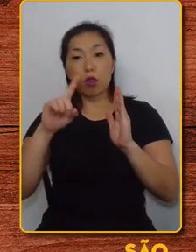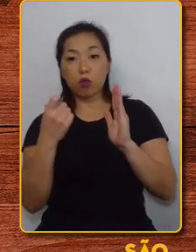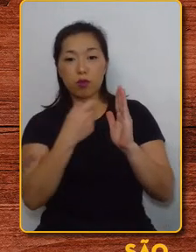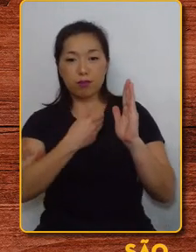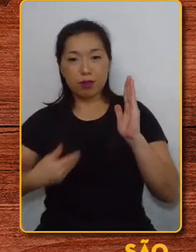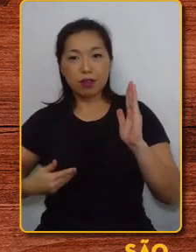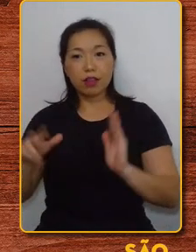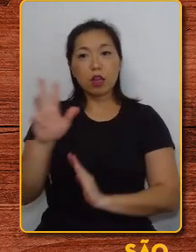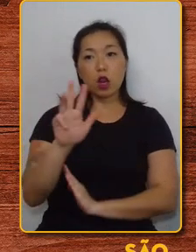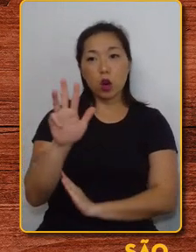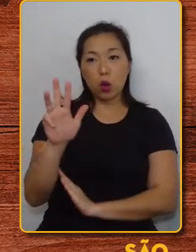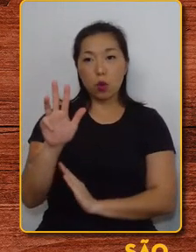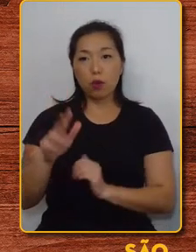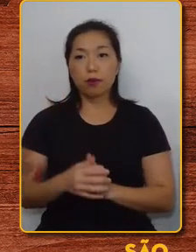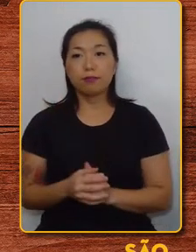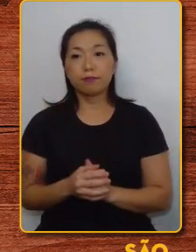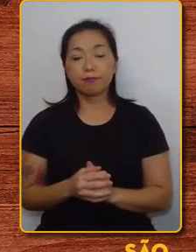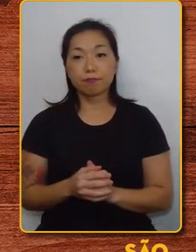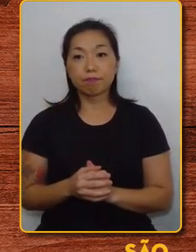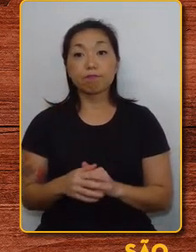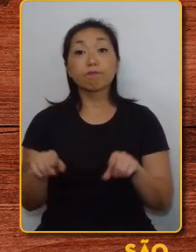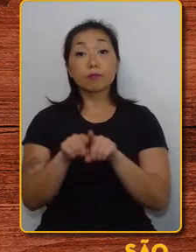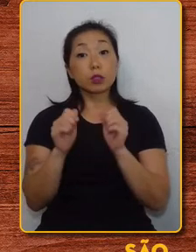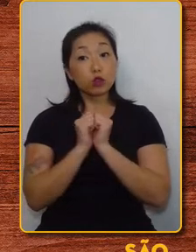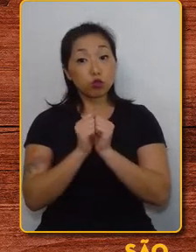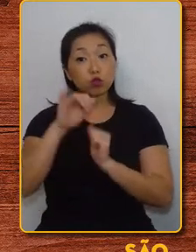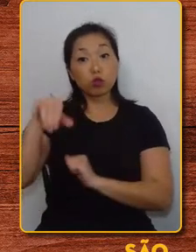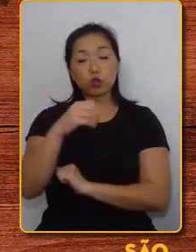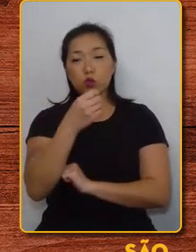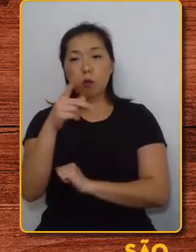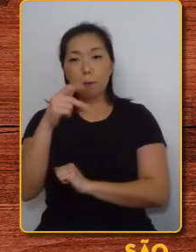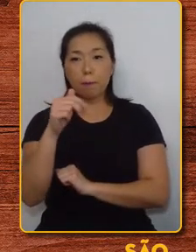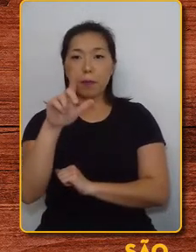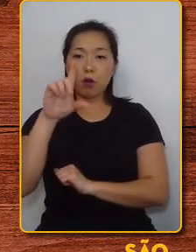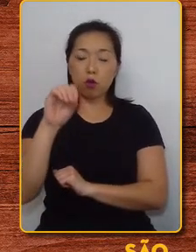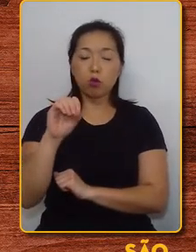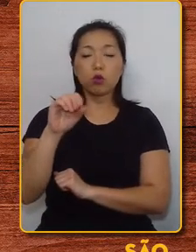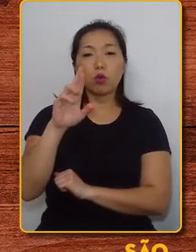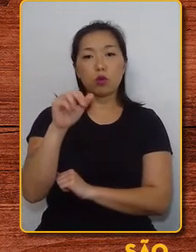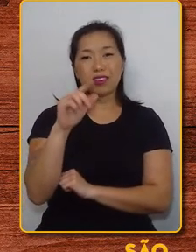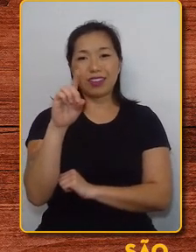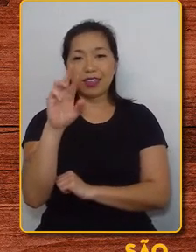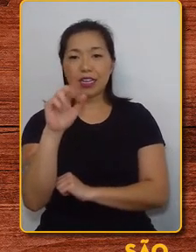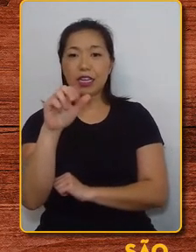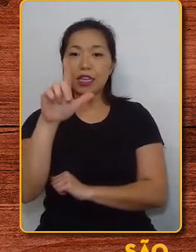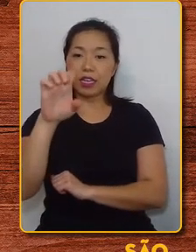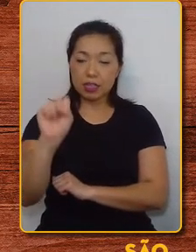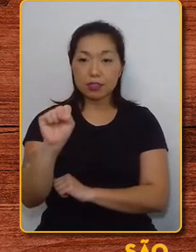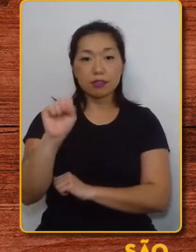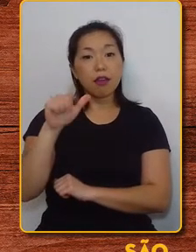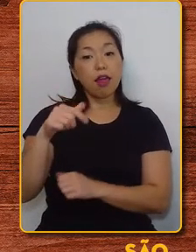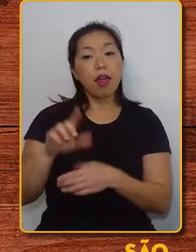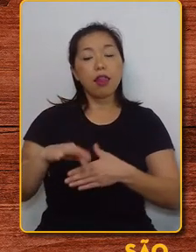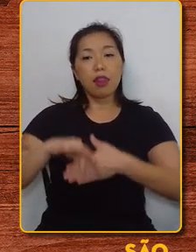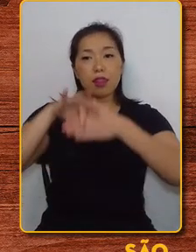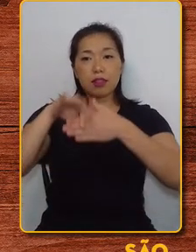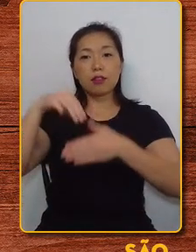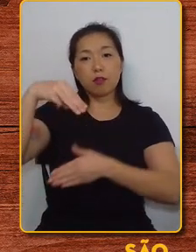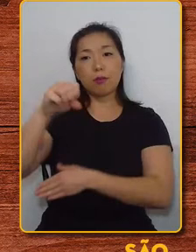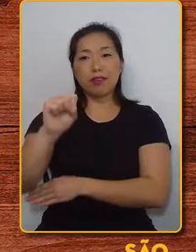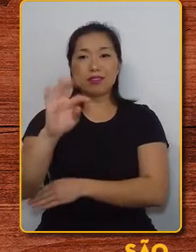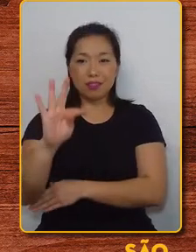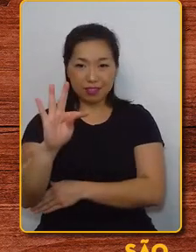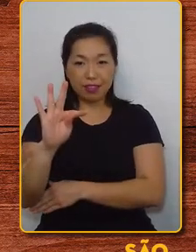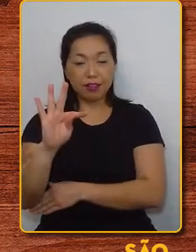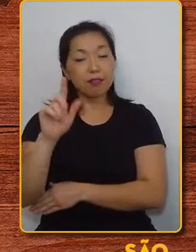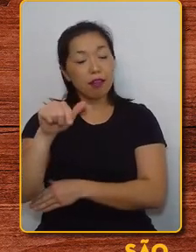Bom, aqui também conosco João Paulo Rodrigues, líder do Movimento Sem Terra. Ele é agricultor e assentado da reforma agrária, é